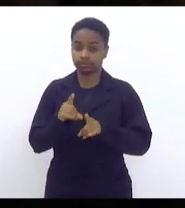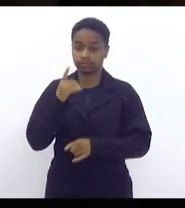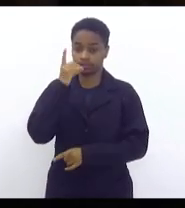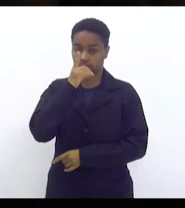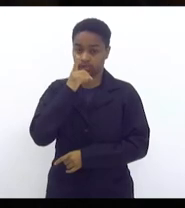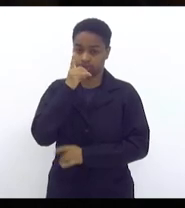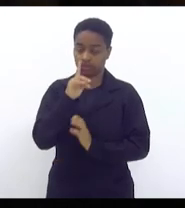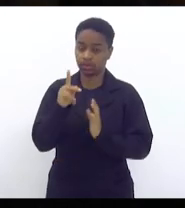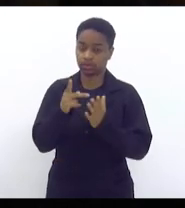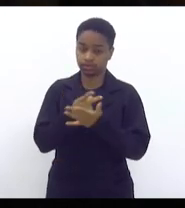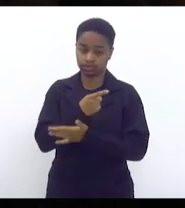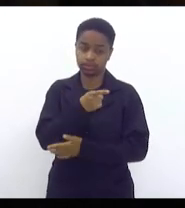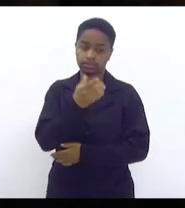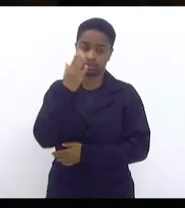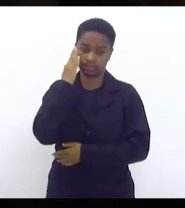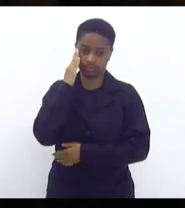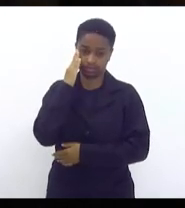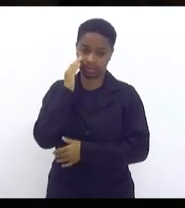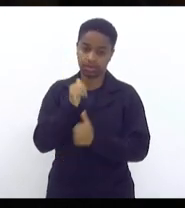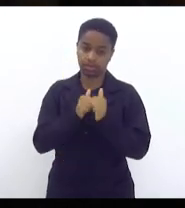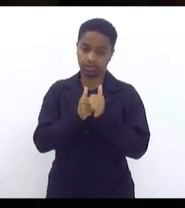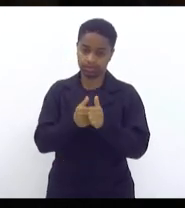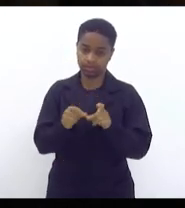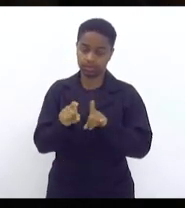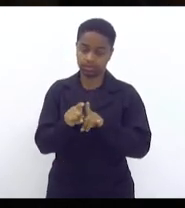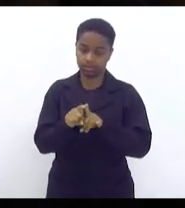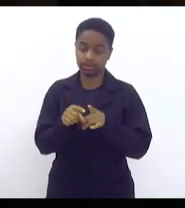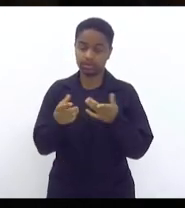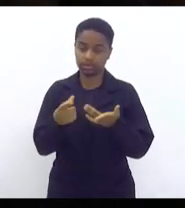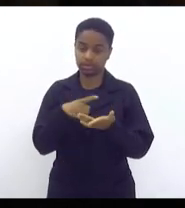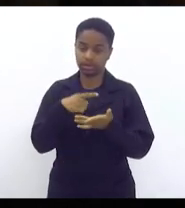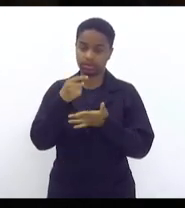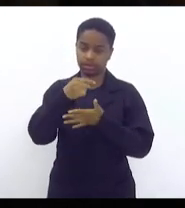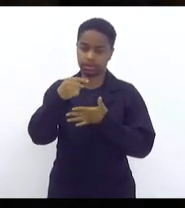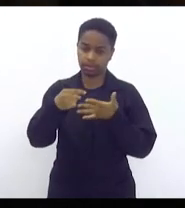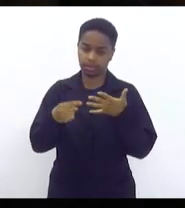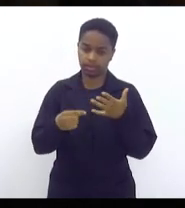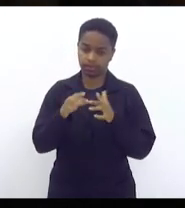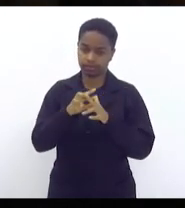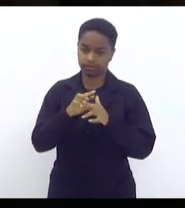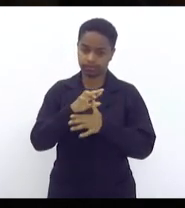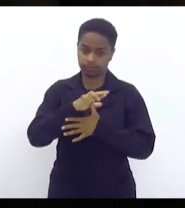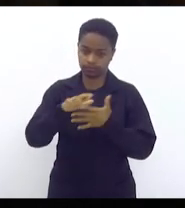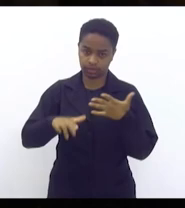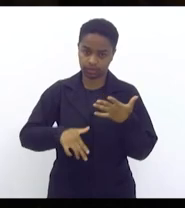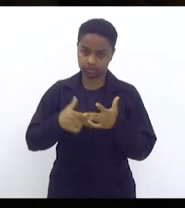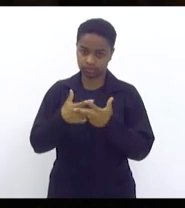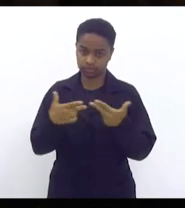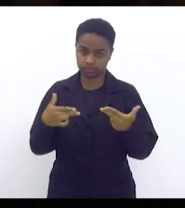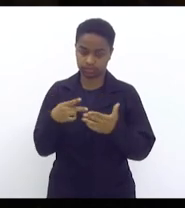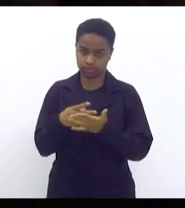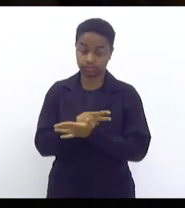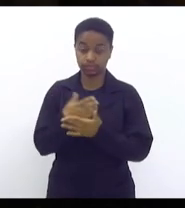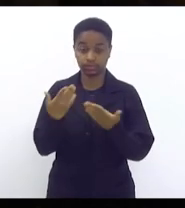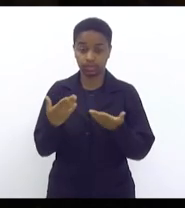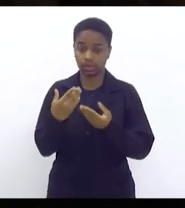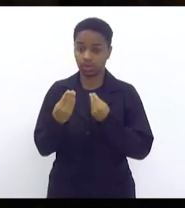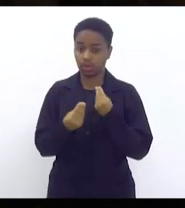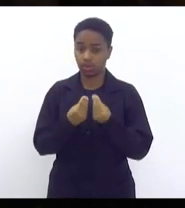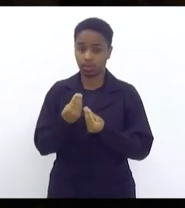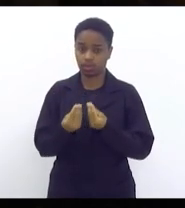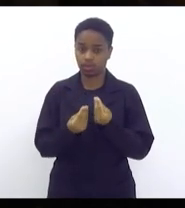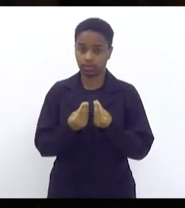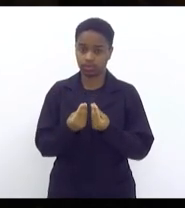que Vossa Excelência acompanhou, fora tudo o que acontece. Como é que vai,